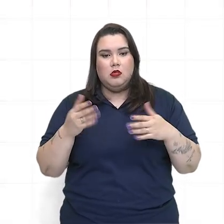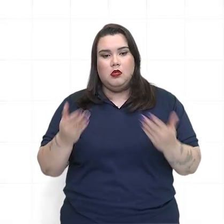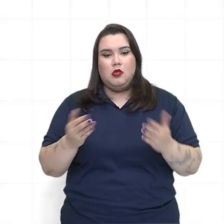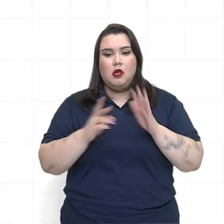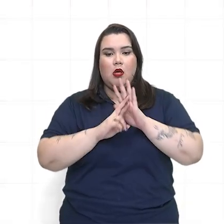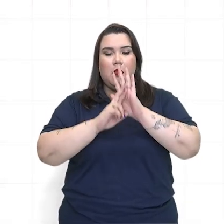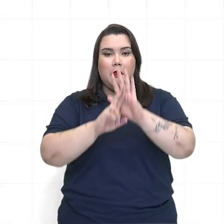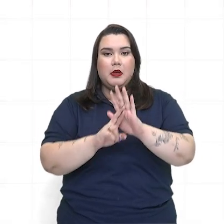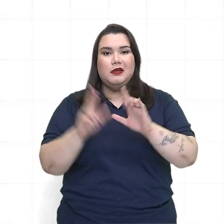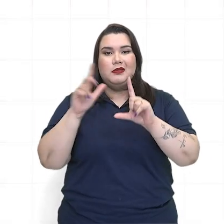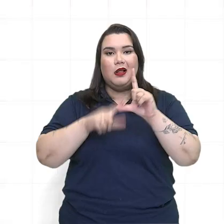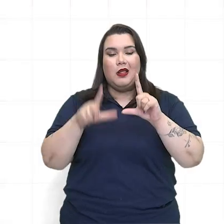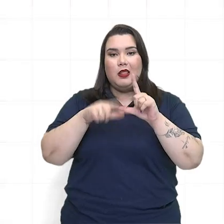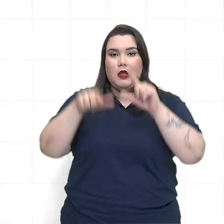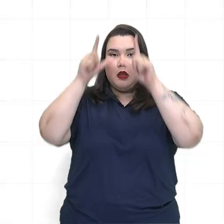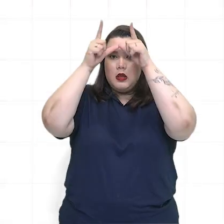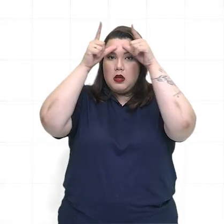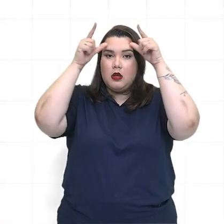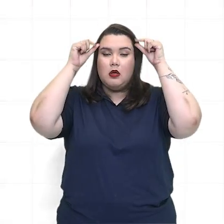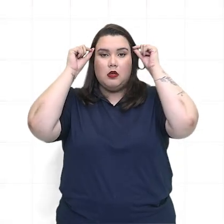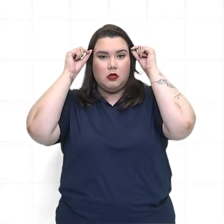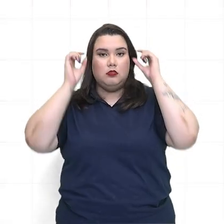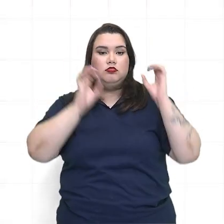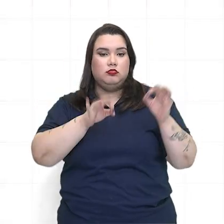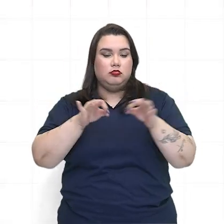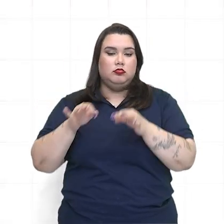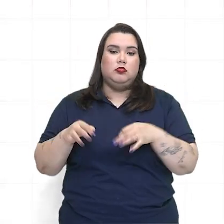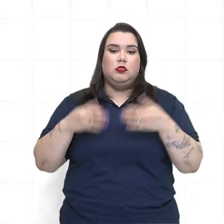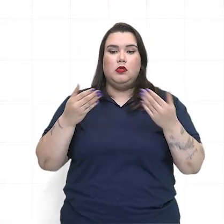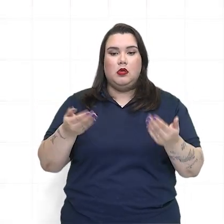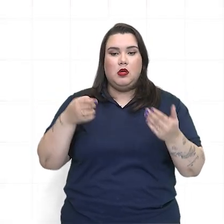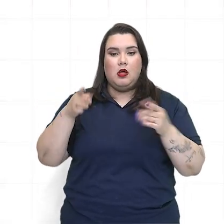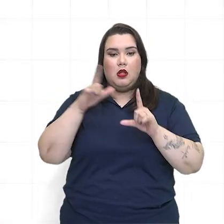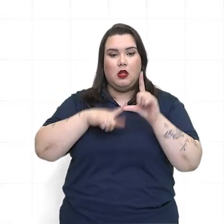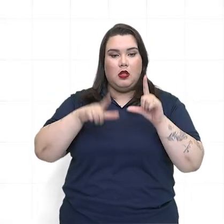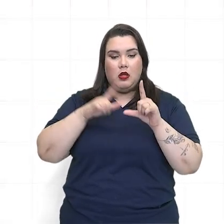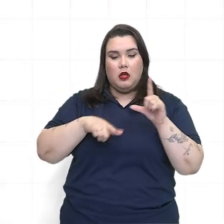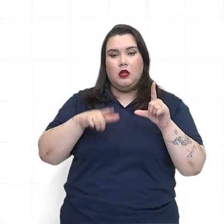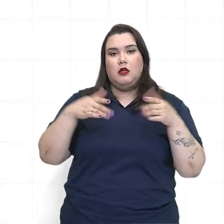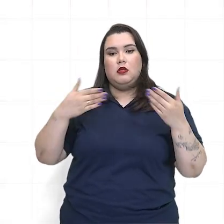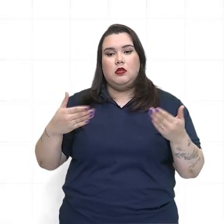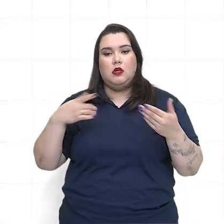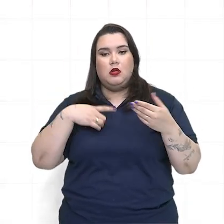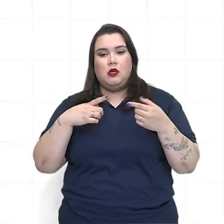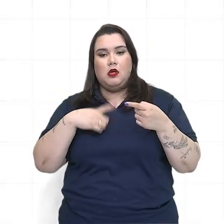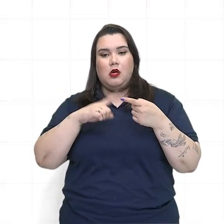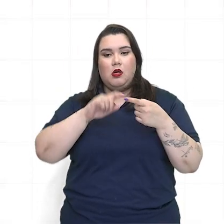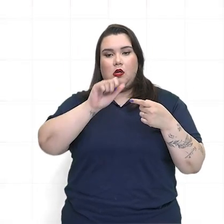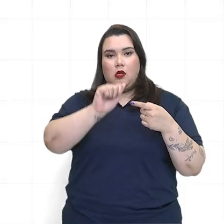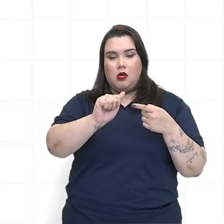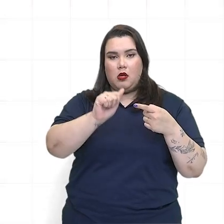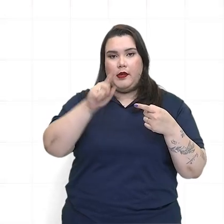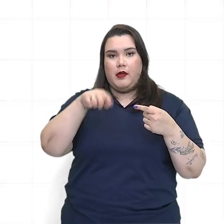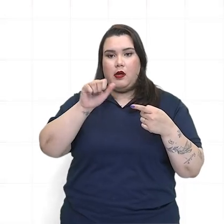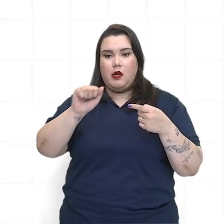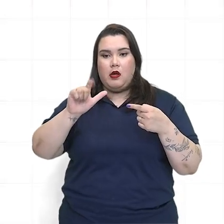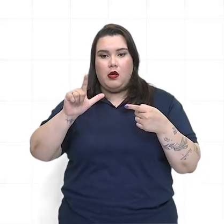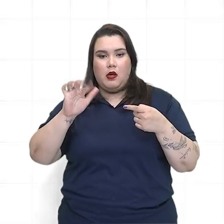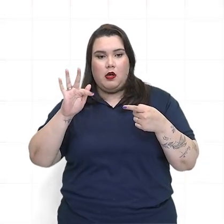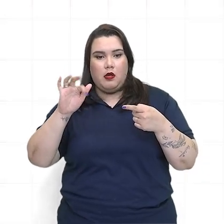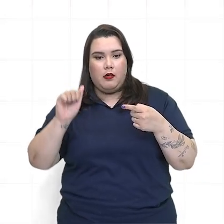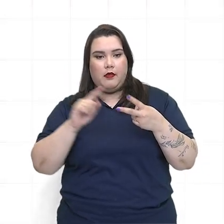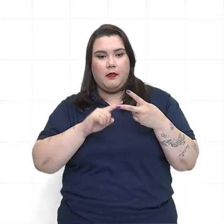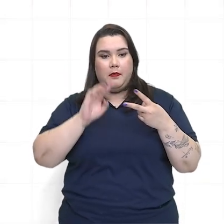letra grega, certo? Então, os planos são denominados por letras gregas. Então, aí nós temos plano alfa,